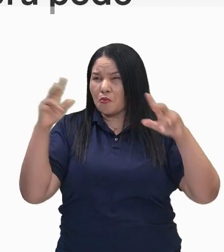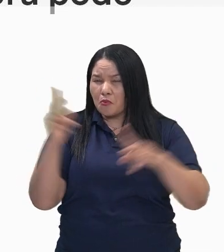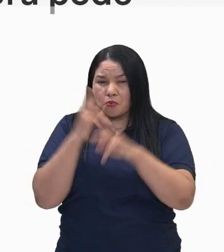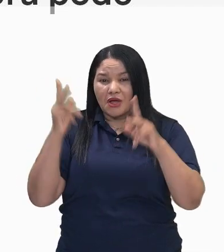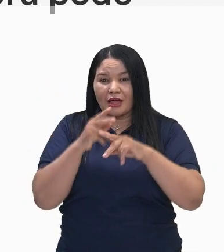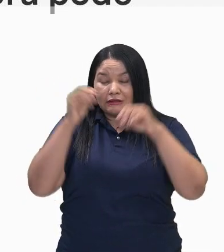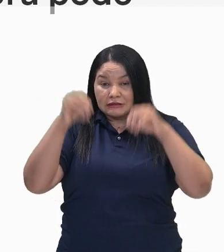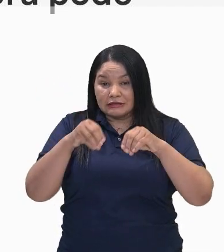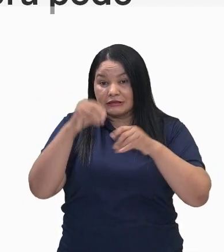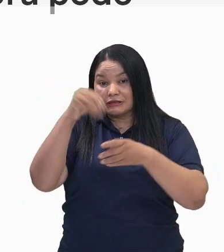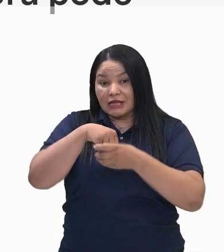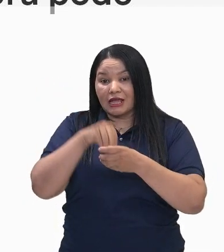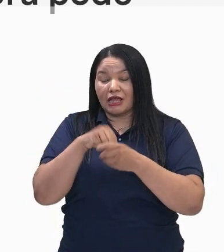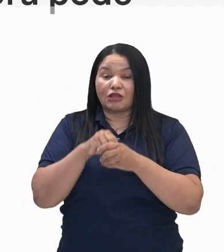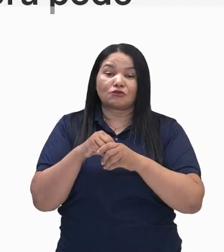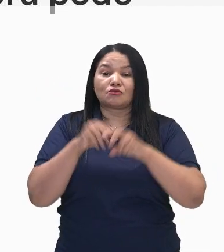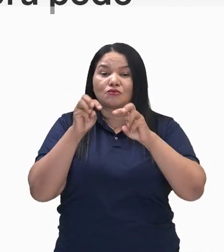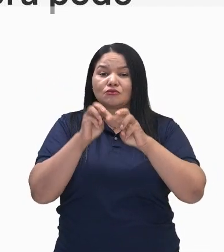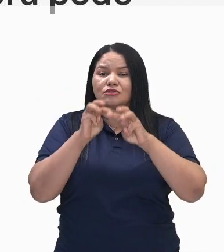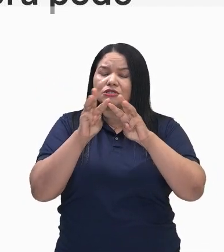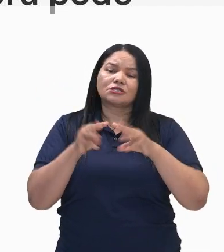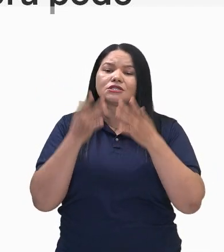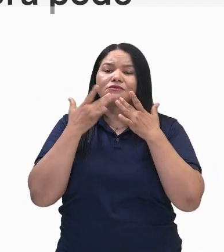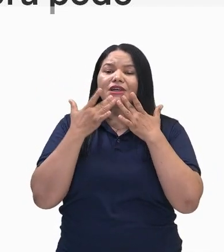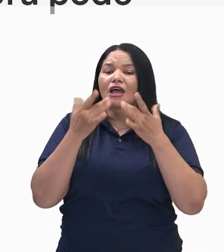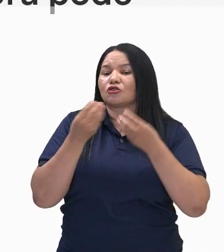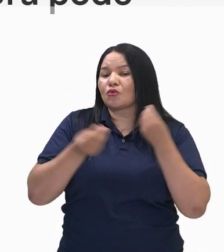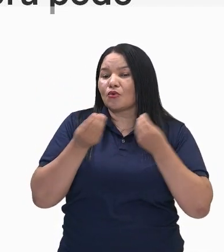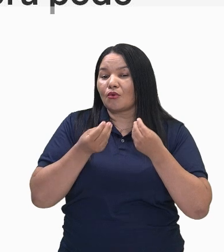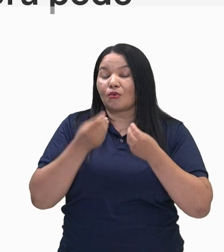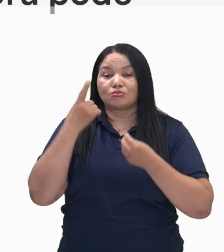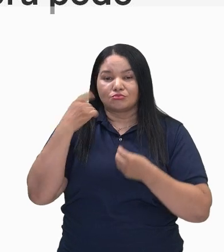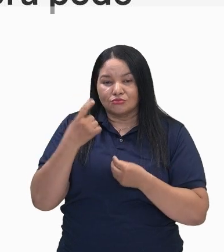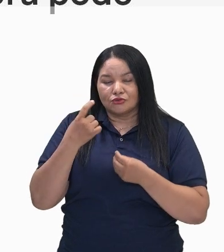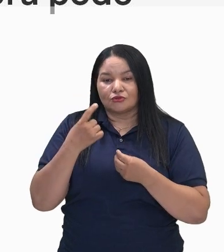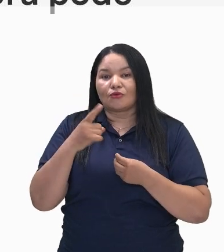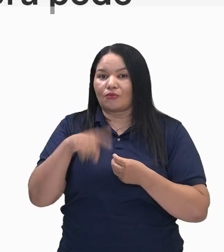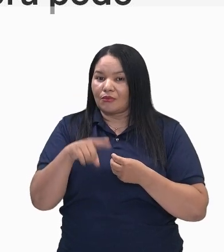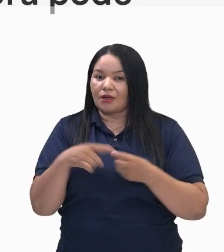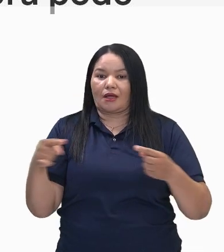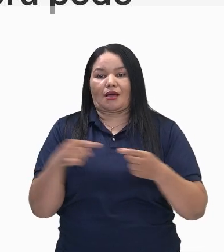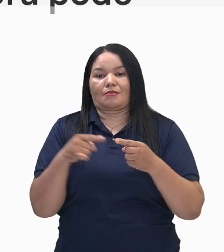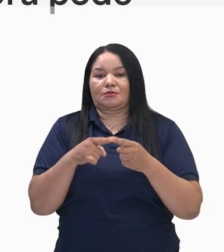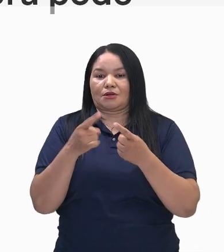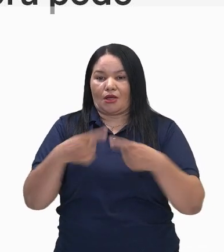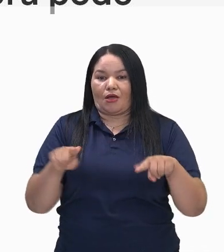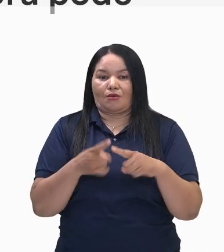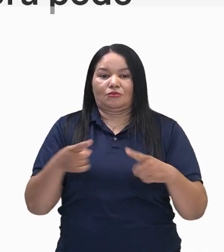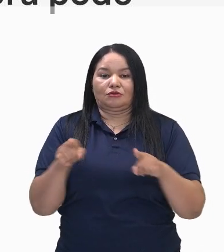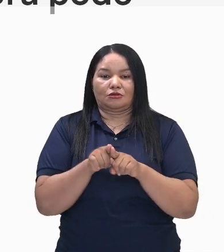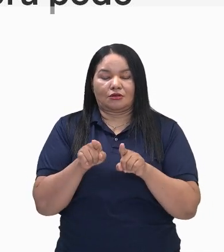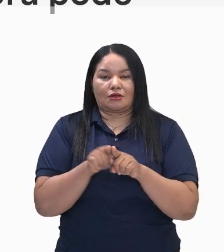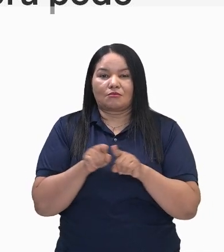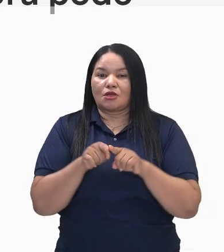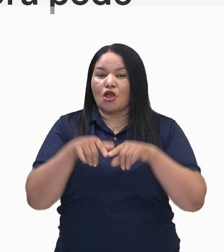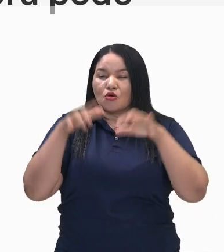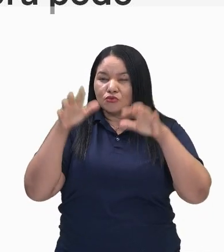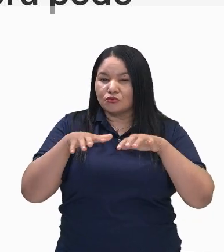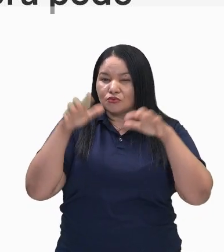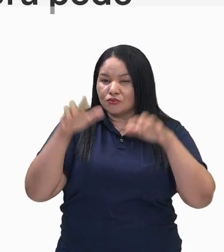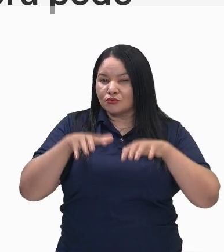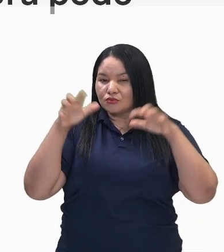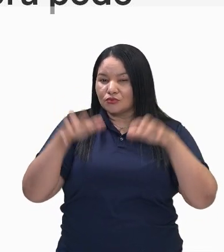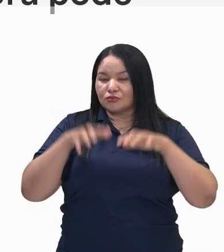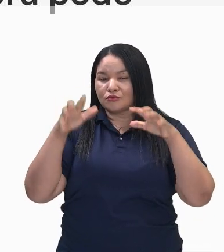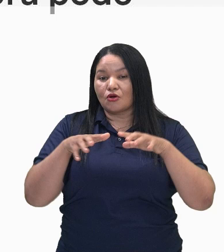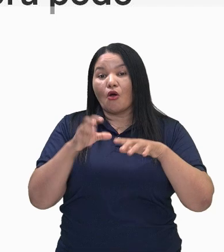teatro? Certo? Então há o som, que é a trilha sonora, né? A sonoplastia, de som de chuva, de